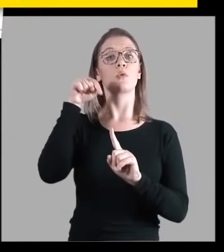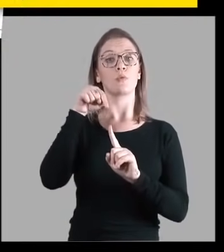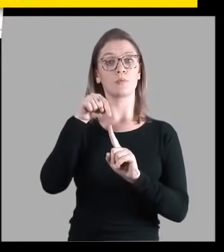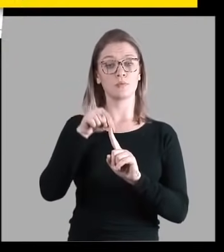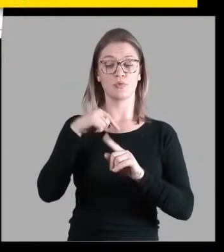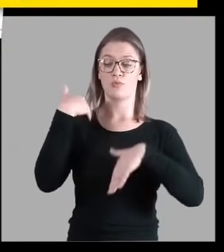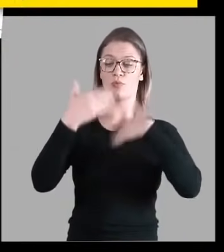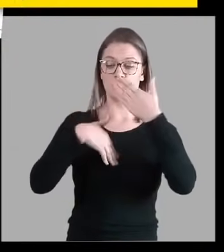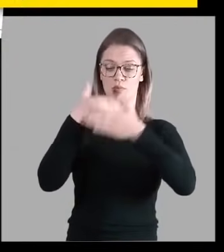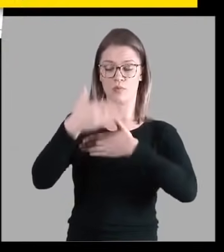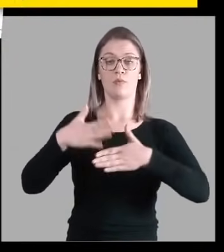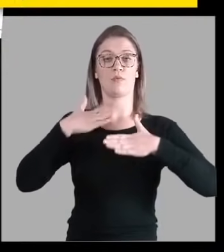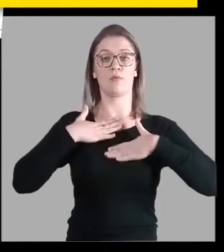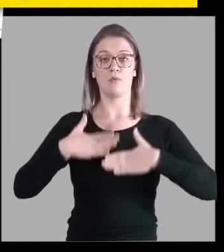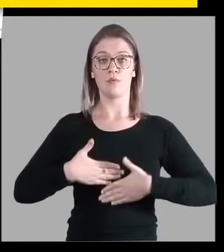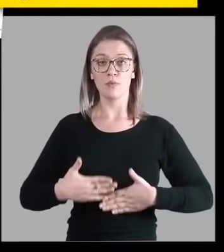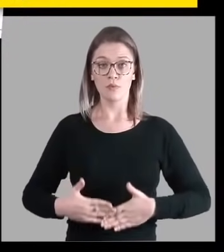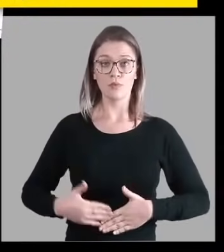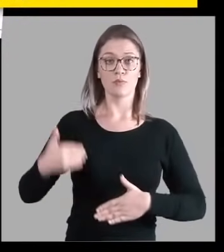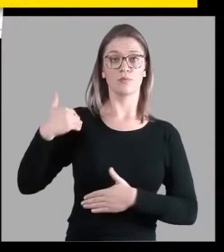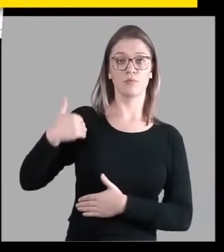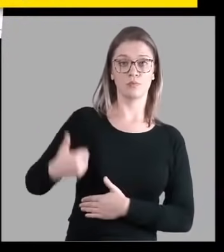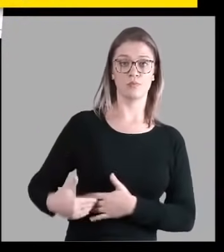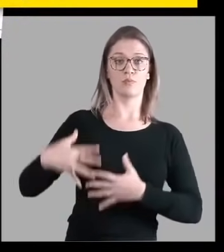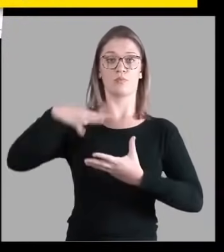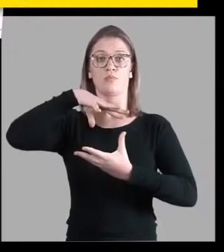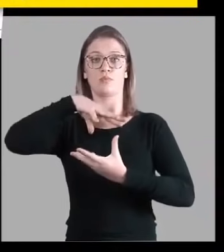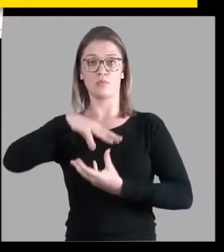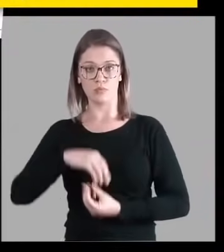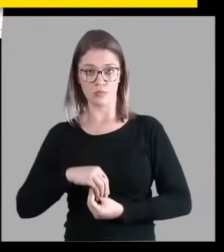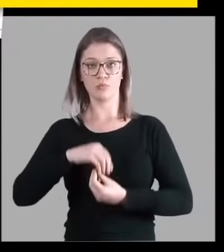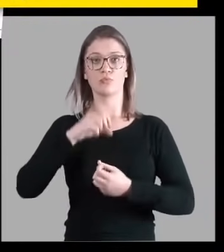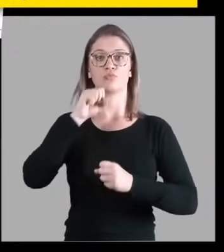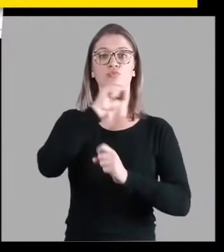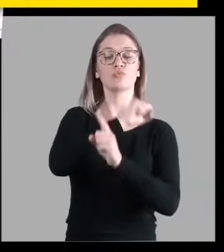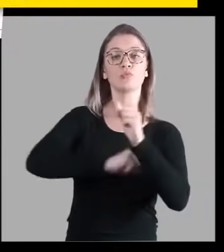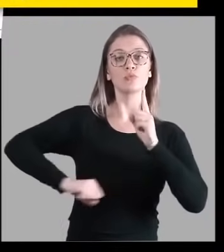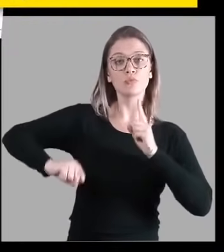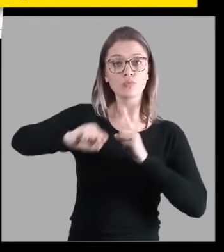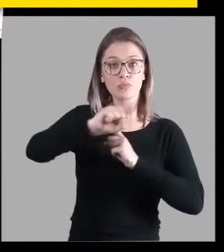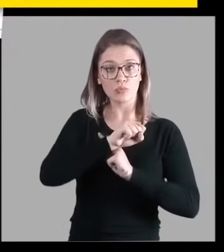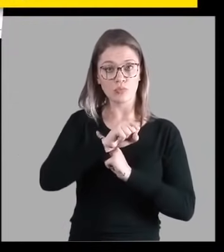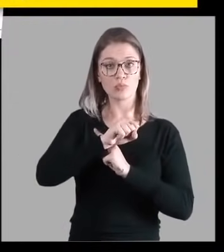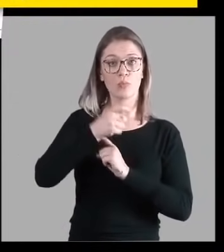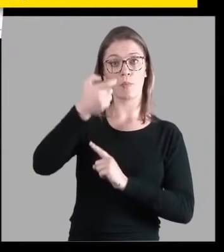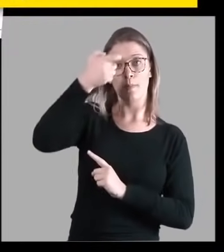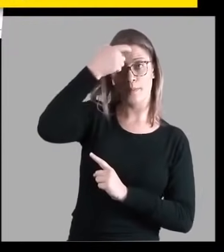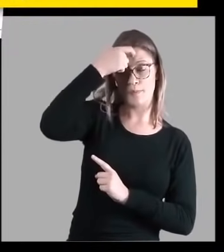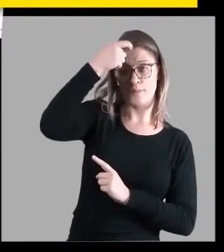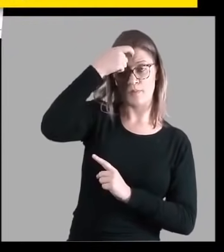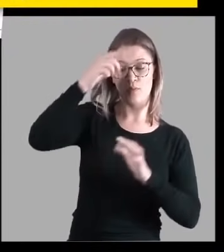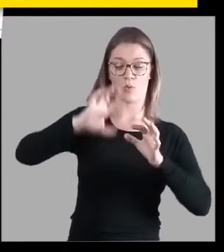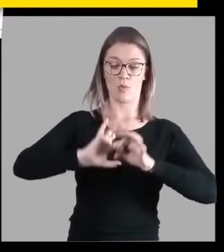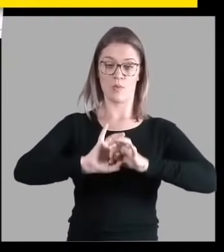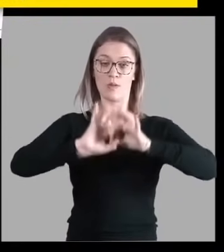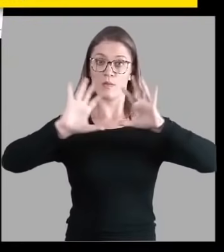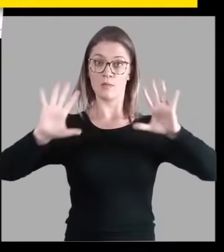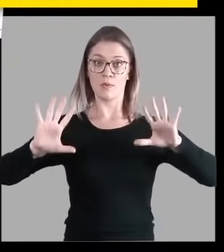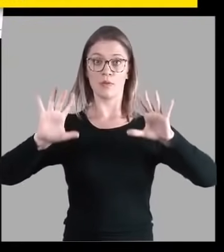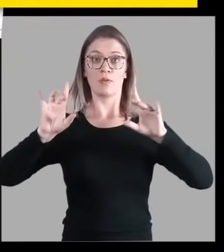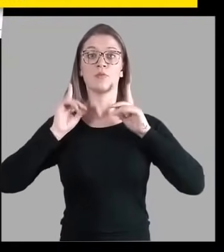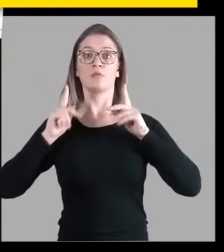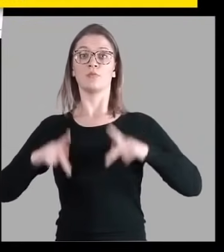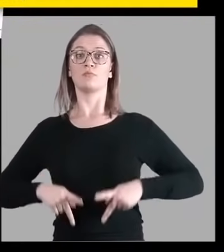desenvolvimento físico, mental, moral, espiritual e social em condições de liberdade e